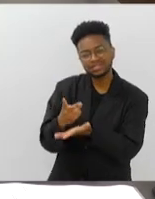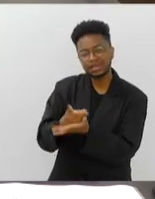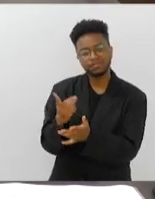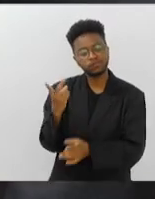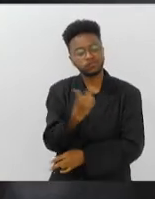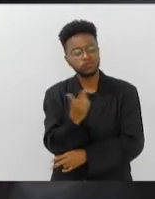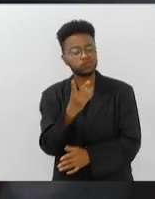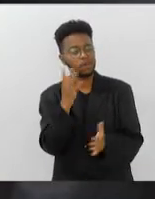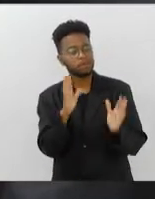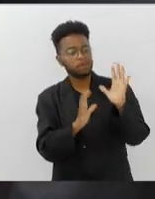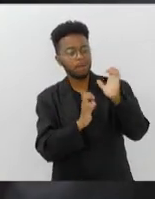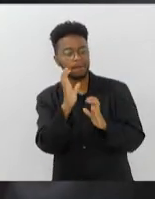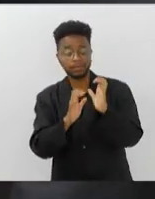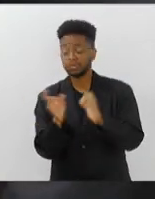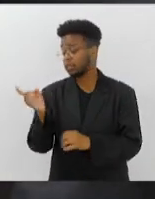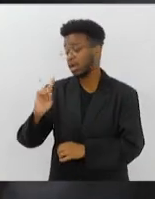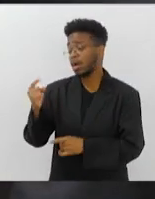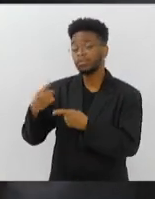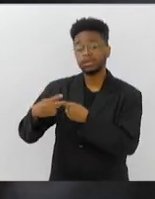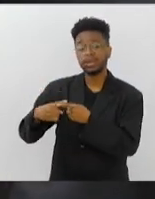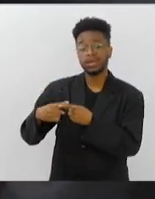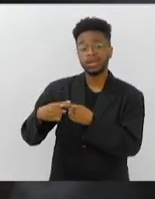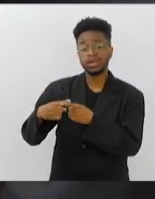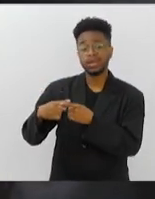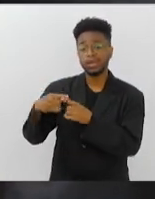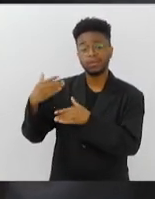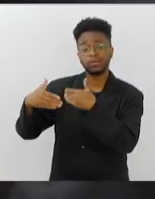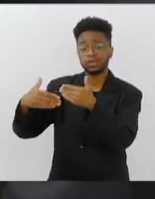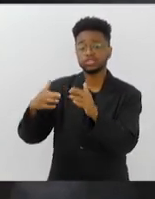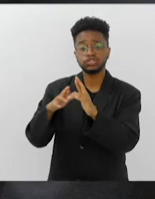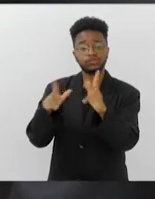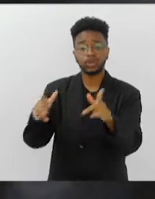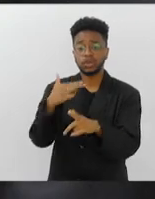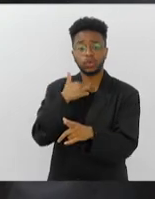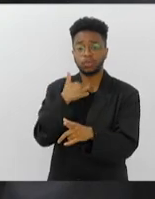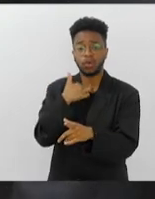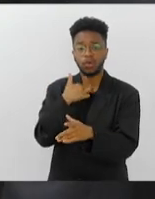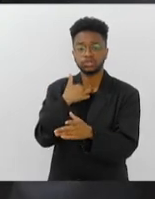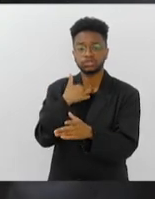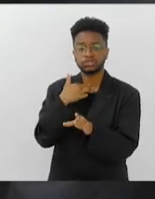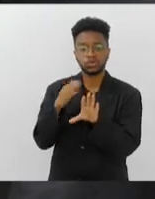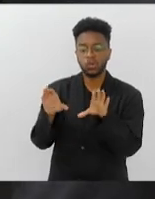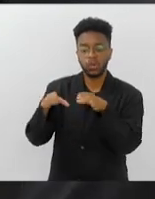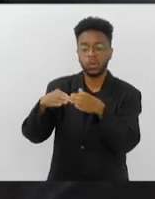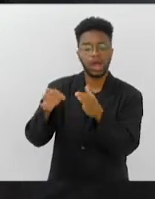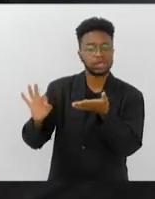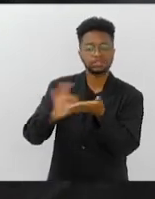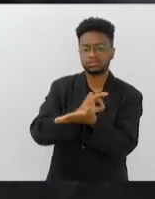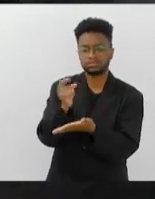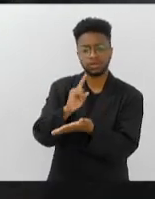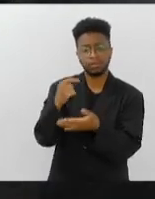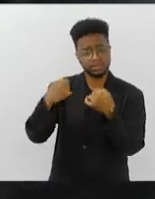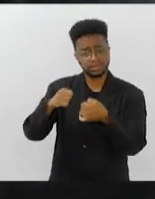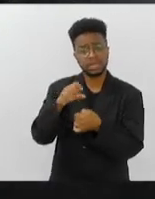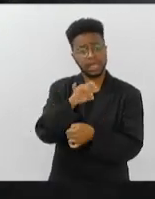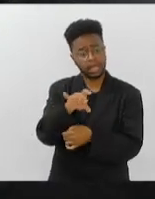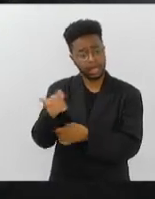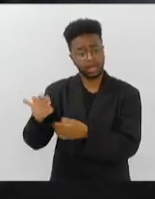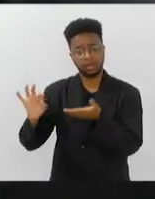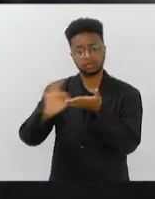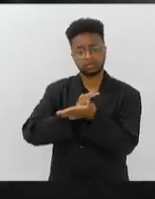Paulo. Não, cada processo é um processo. Ele não pode ser um processo coletivo de assinatura, é um por um.